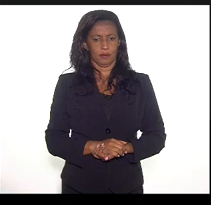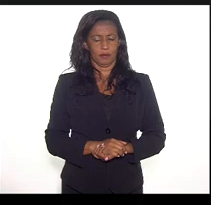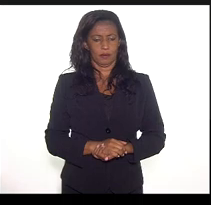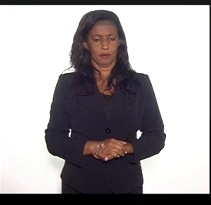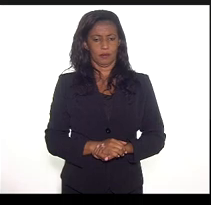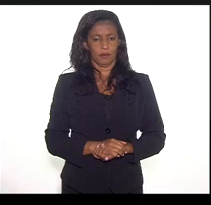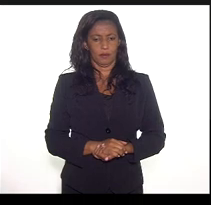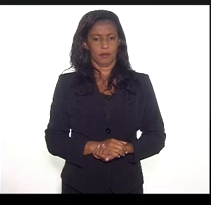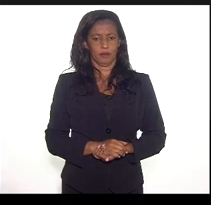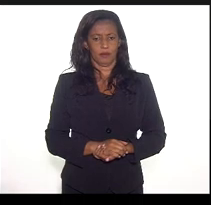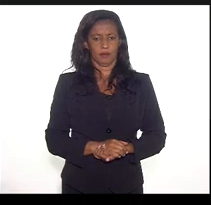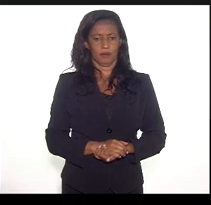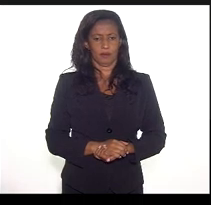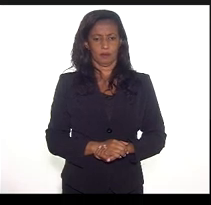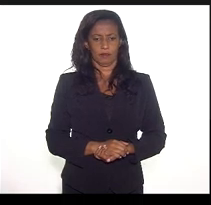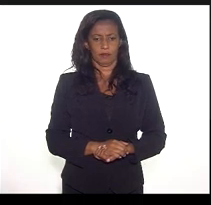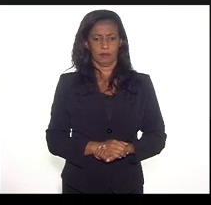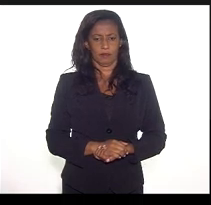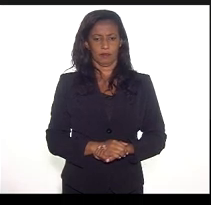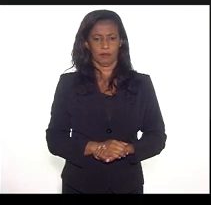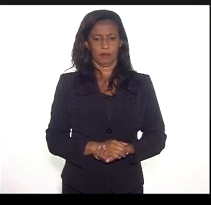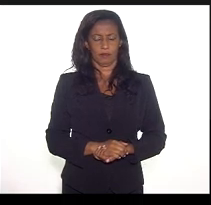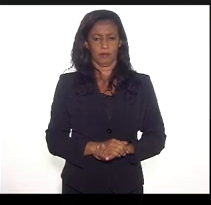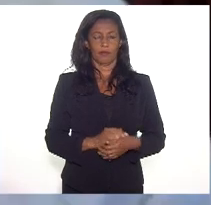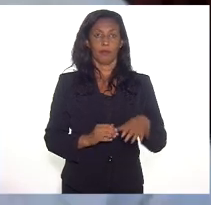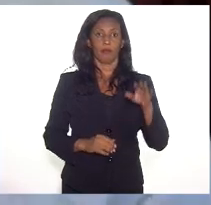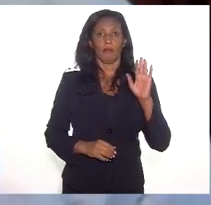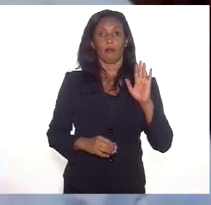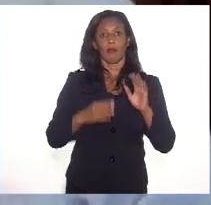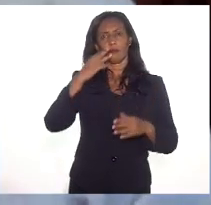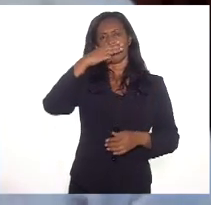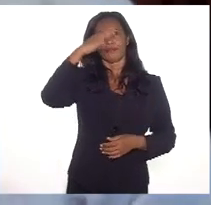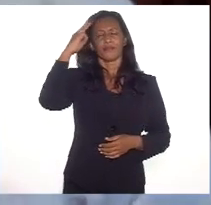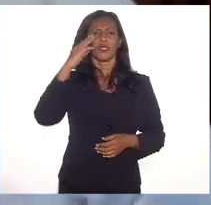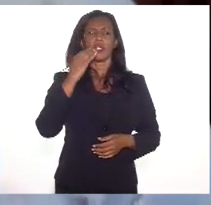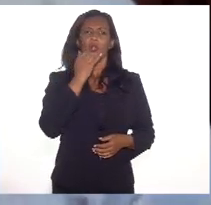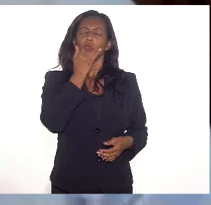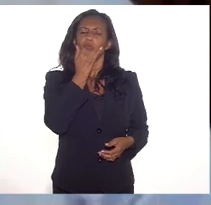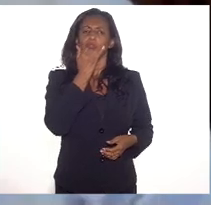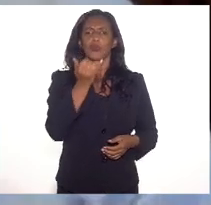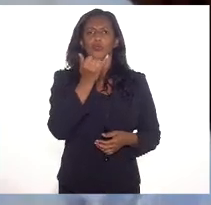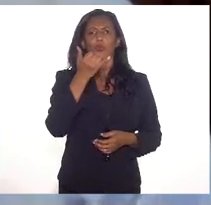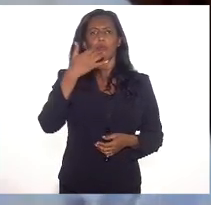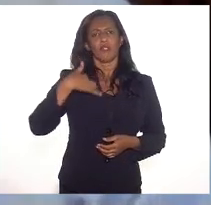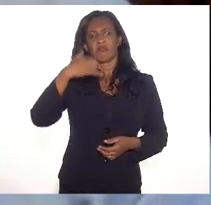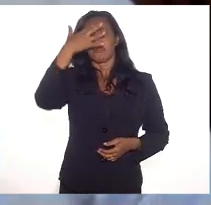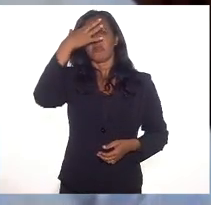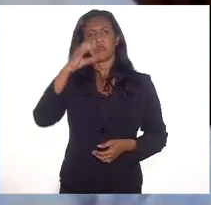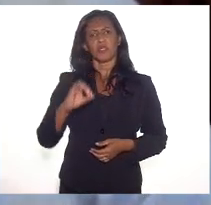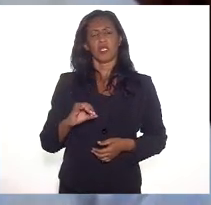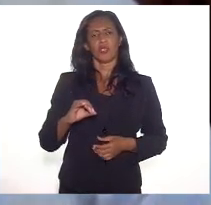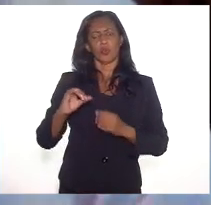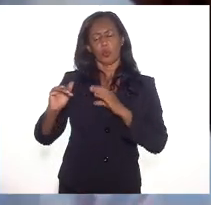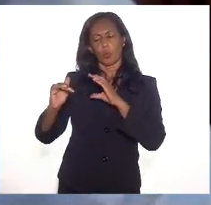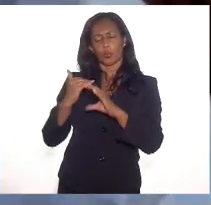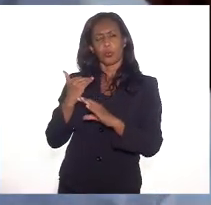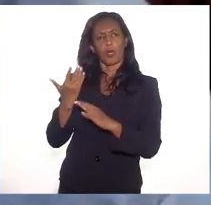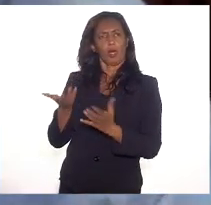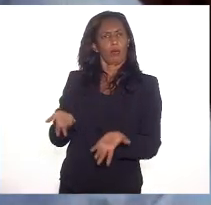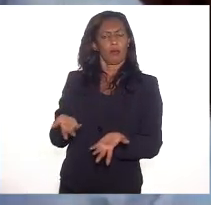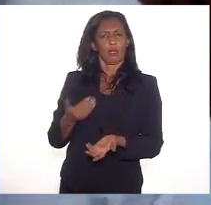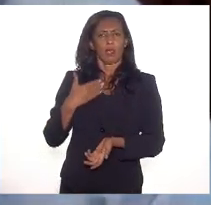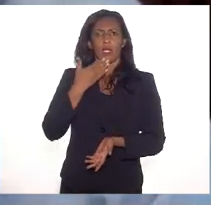não? Senhor presidente, eu só queria, porque eu não entendi o encaminhamento de Vossa Excelência. Vossa Excelência Se você,